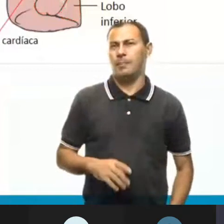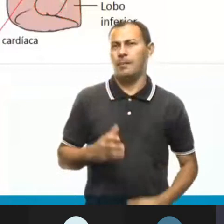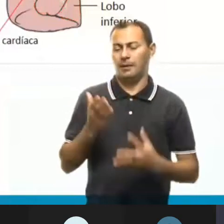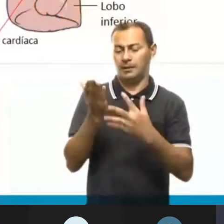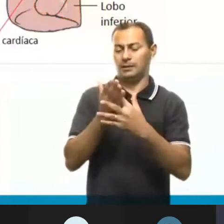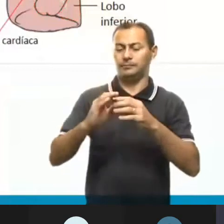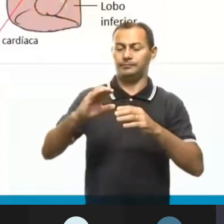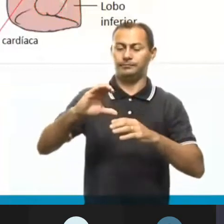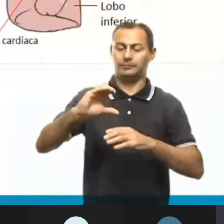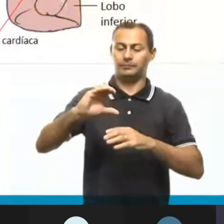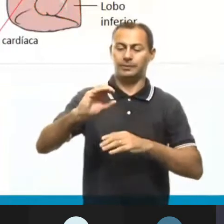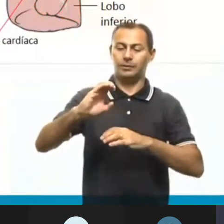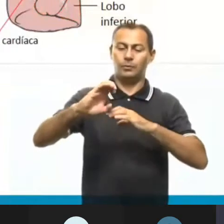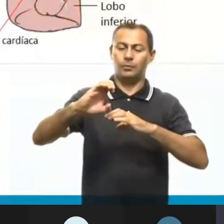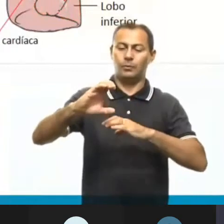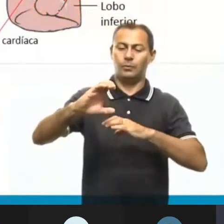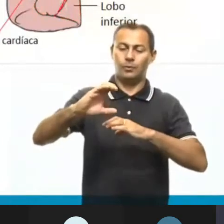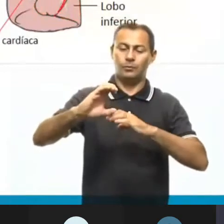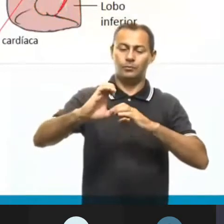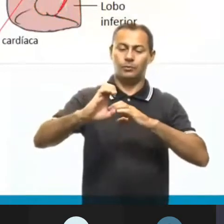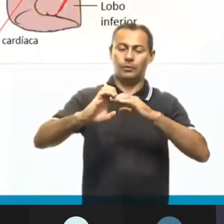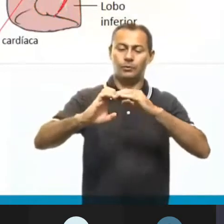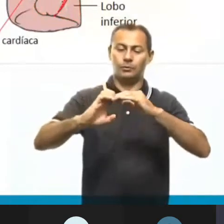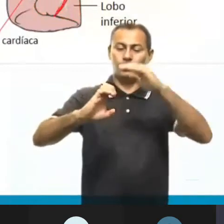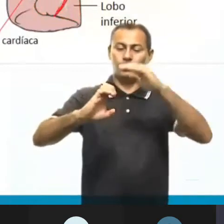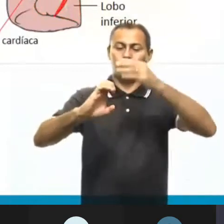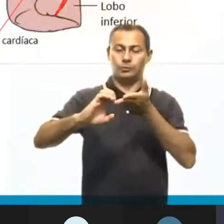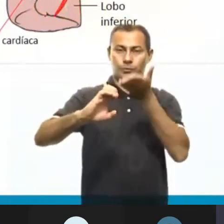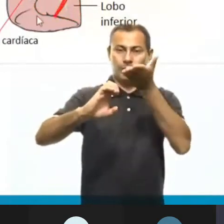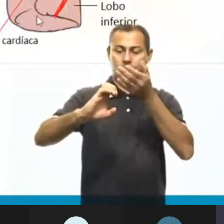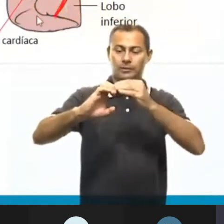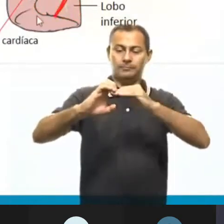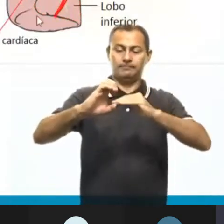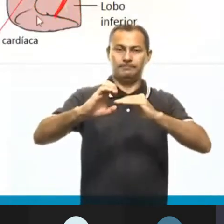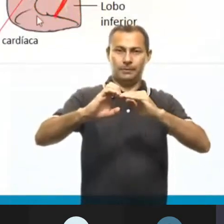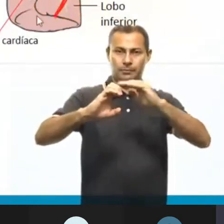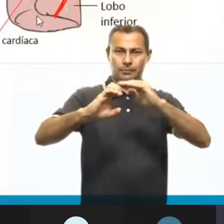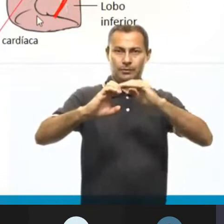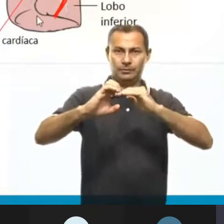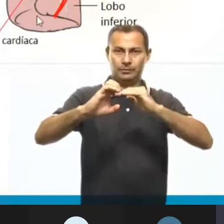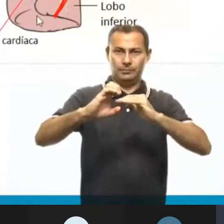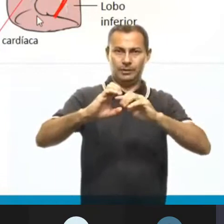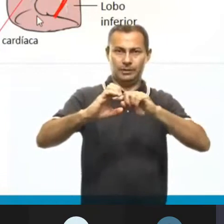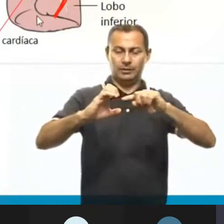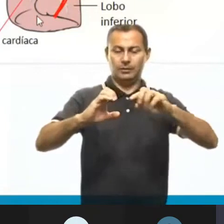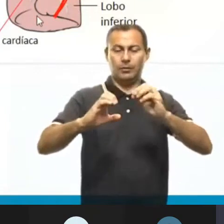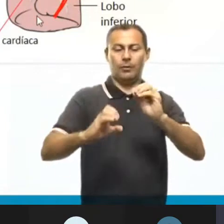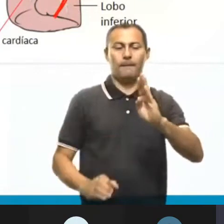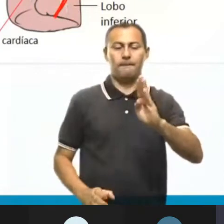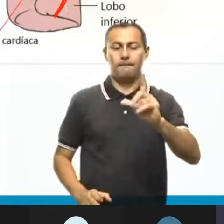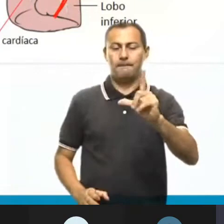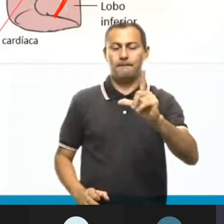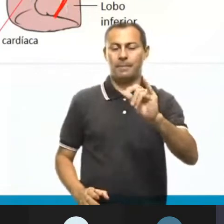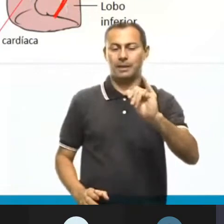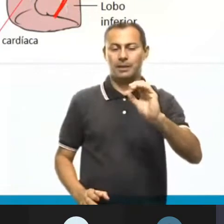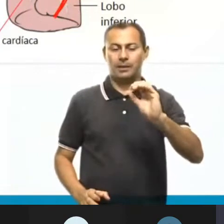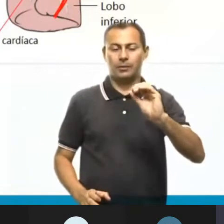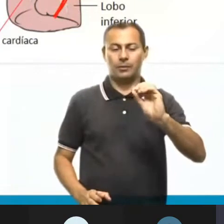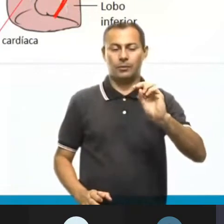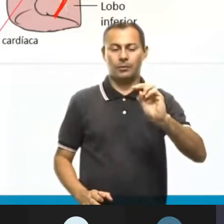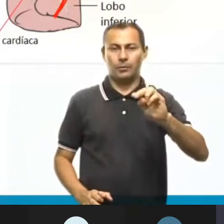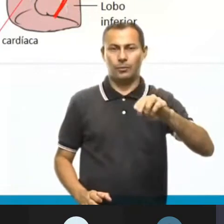E entre o superior e o inferior vai ter aqui, ó, essa fissura que nós chamamos de fissura oblíqua. Então do